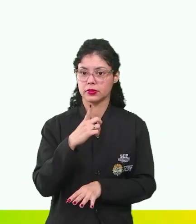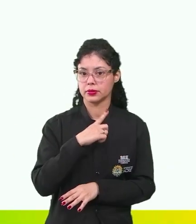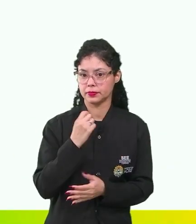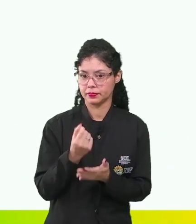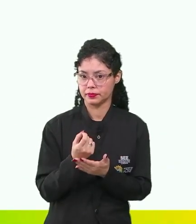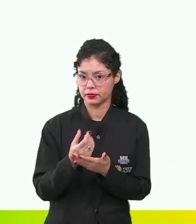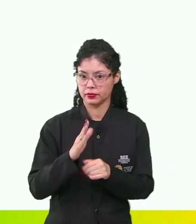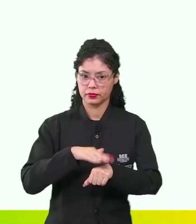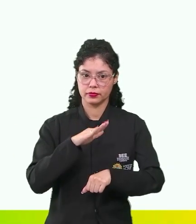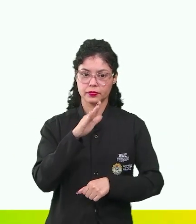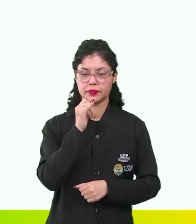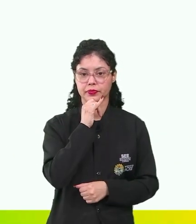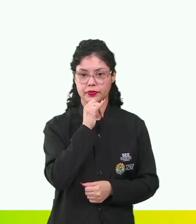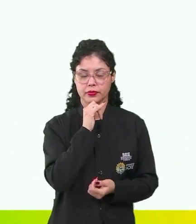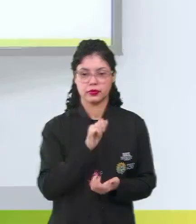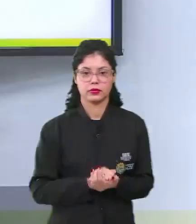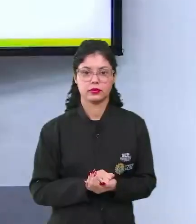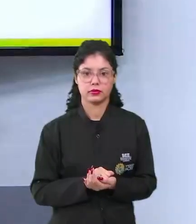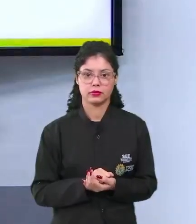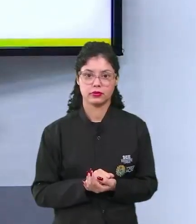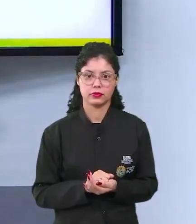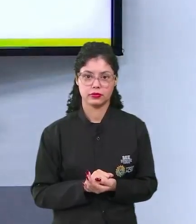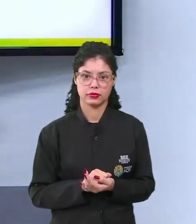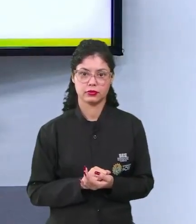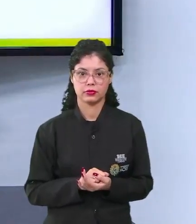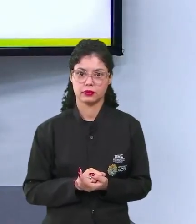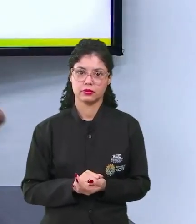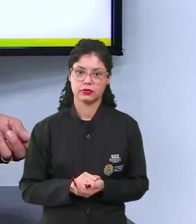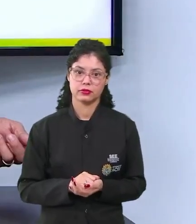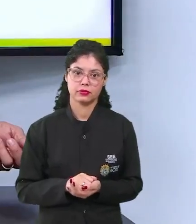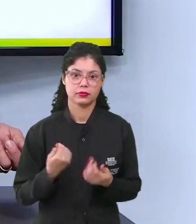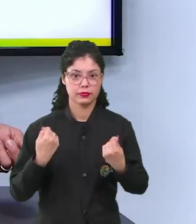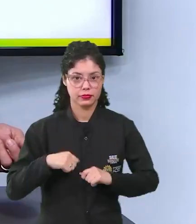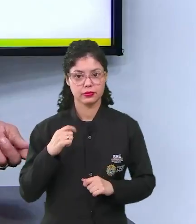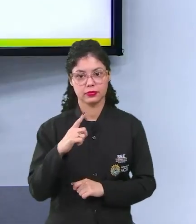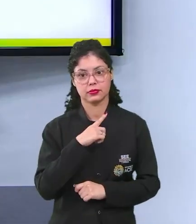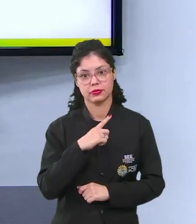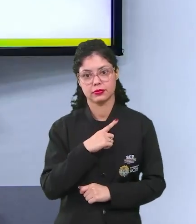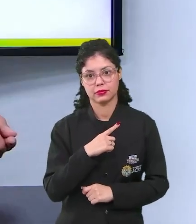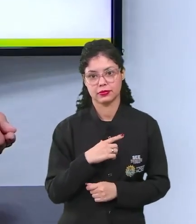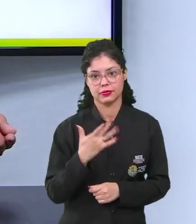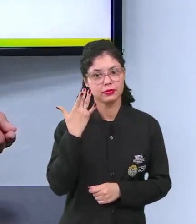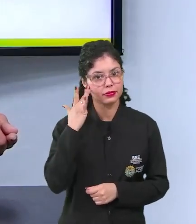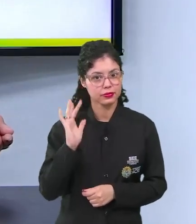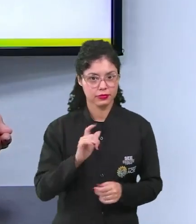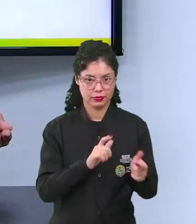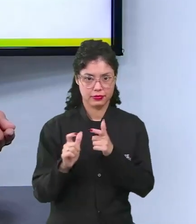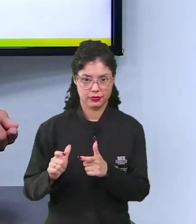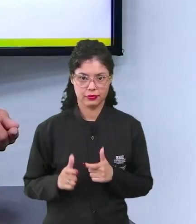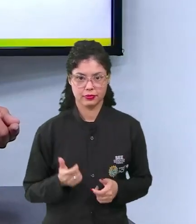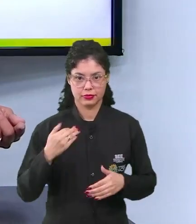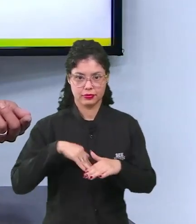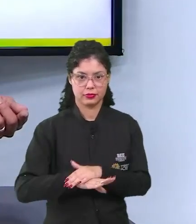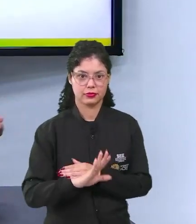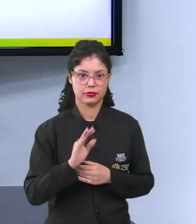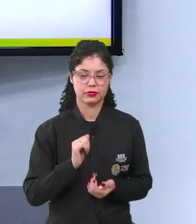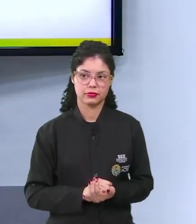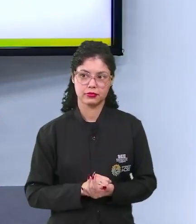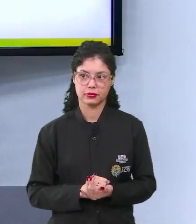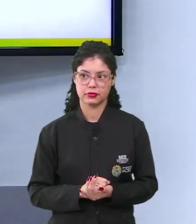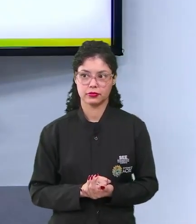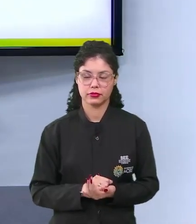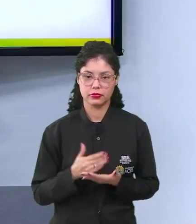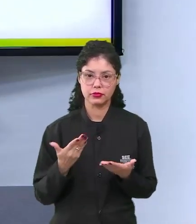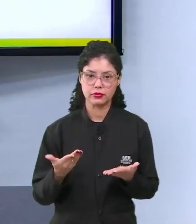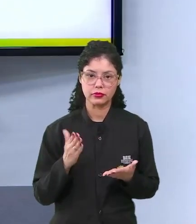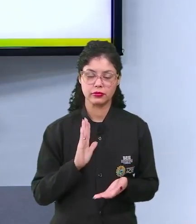gastar mais. Eu, por exemplo, já comprei parafusos que eu tinha lá em casa, só não sabia onde estavam guardados. Bom, e